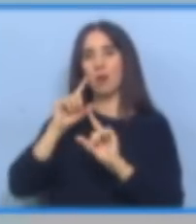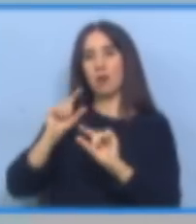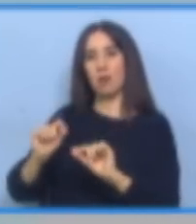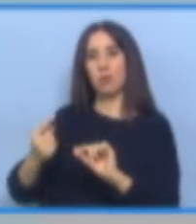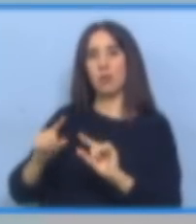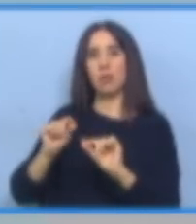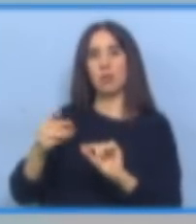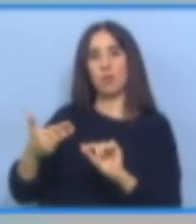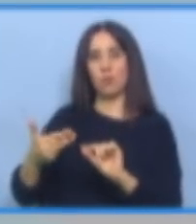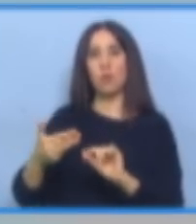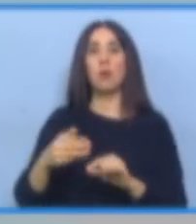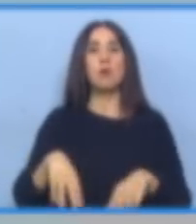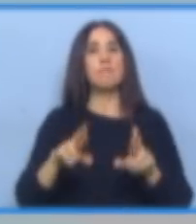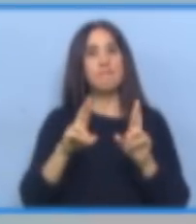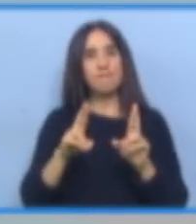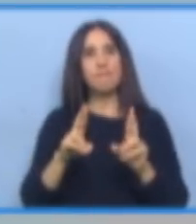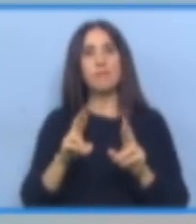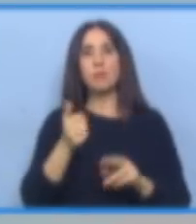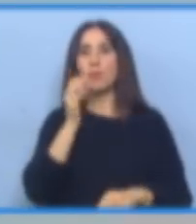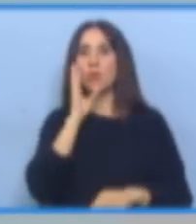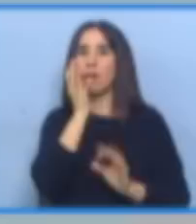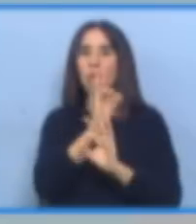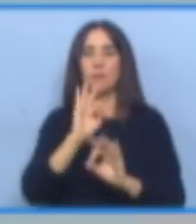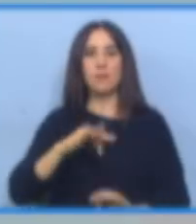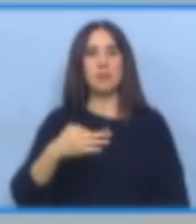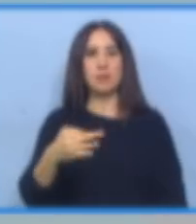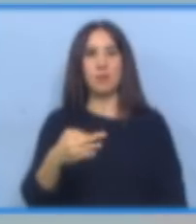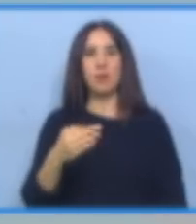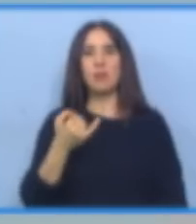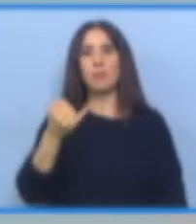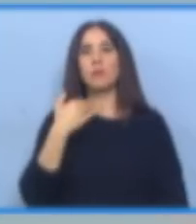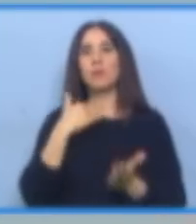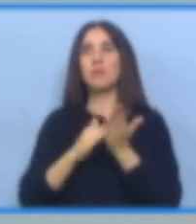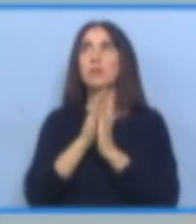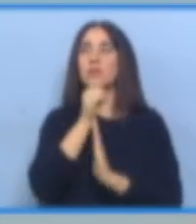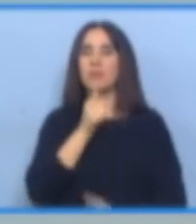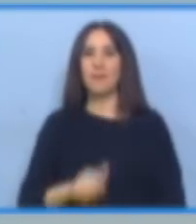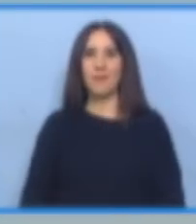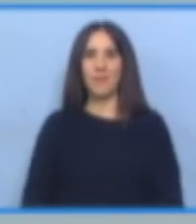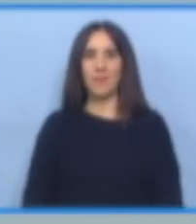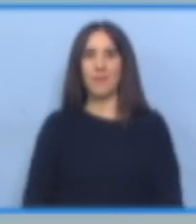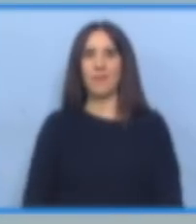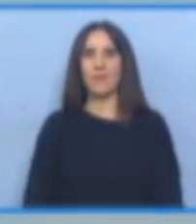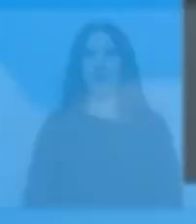rádio, na Antena 1. Desejo-lhe uma boa tarde, ótimo fim de semana. Até à próxima segunda-feira, se Deus quiser.